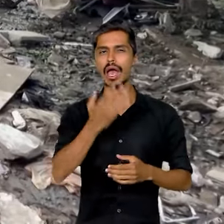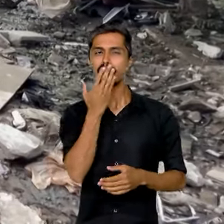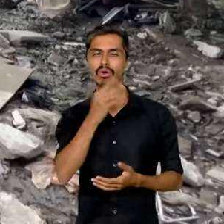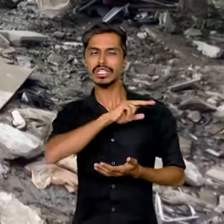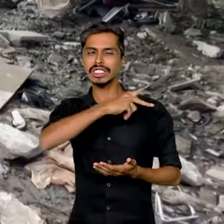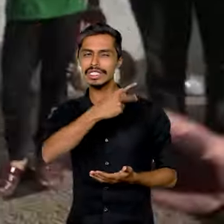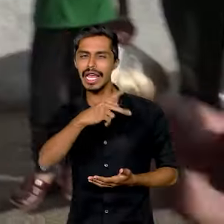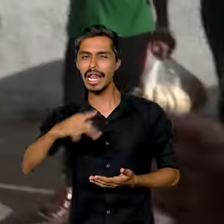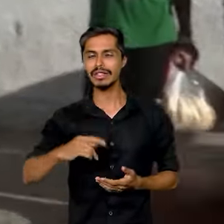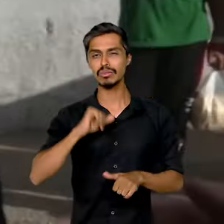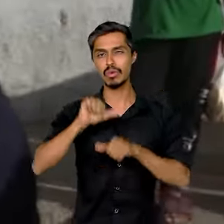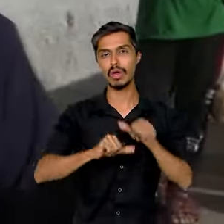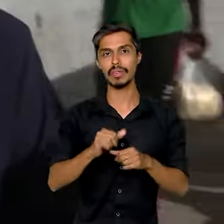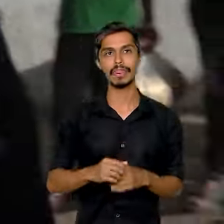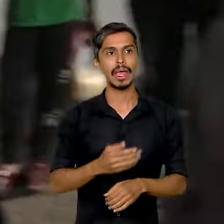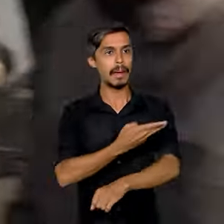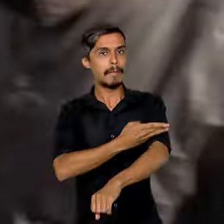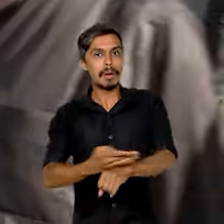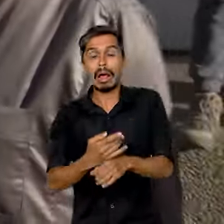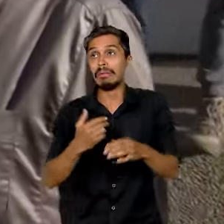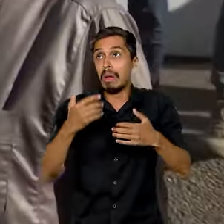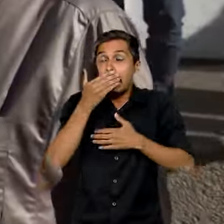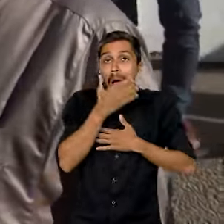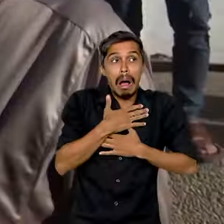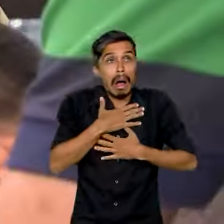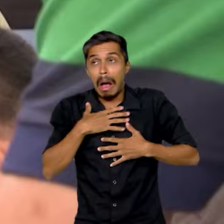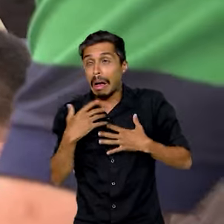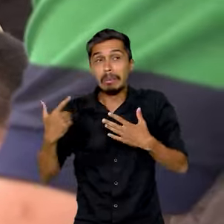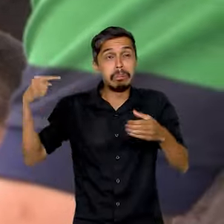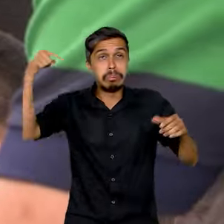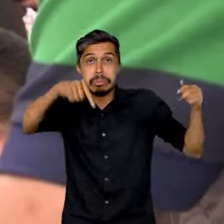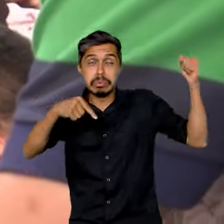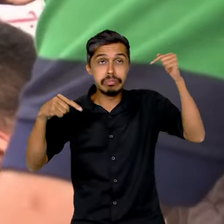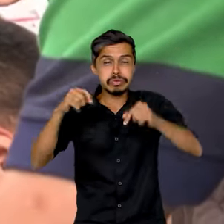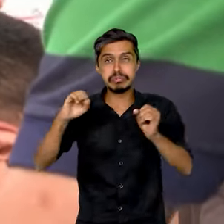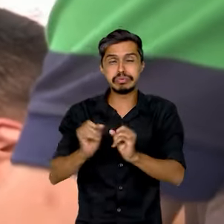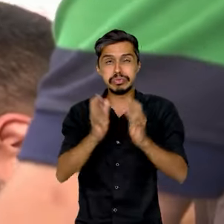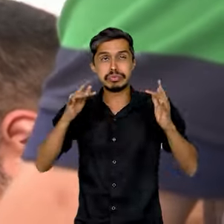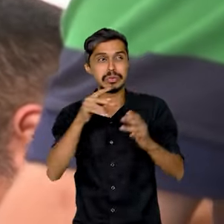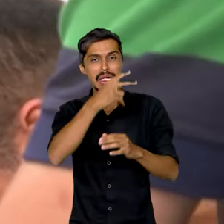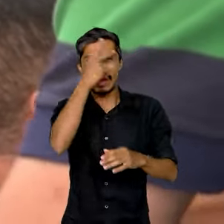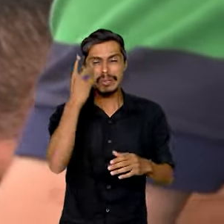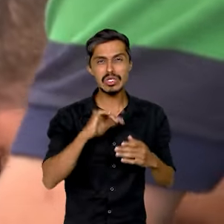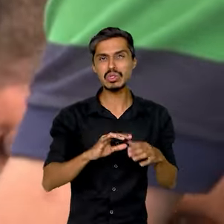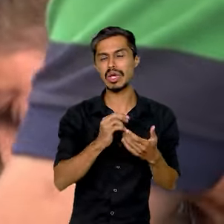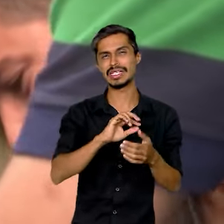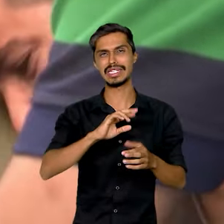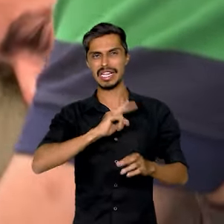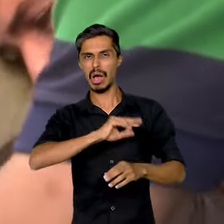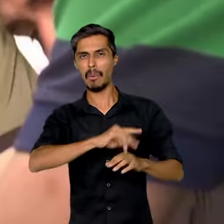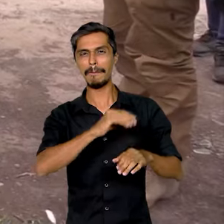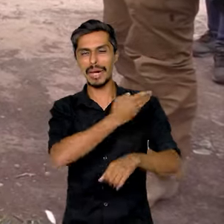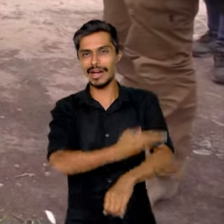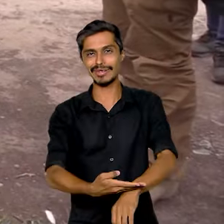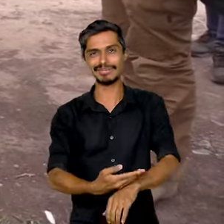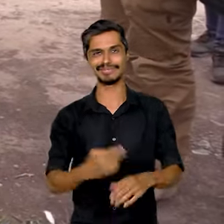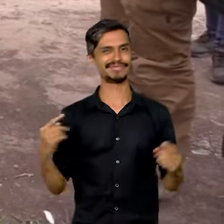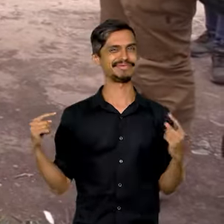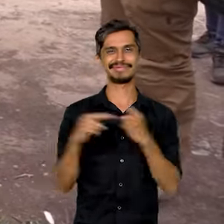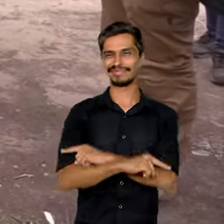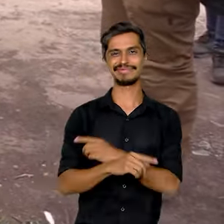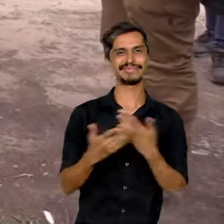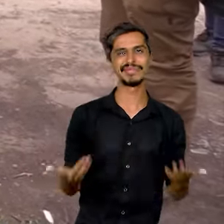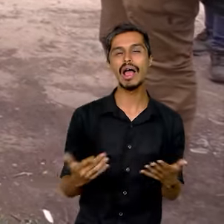fossem trocadas? Brancos acuados e bombardeados por pessoas não brancas? Nenhuma chance. O tratamento